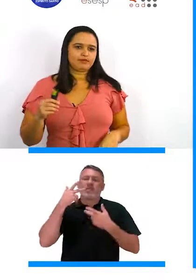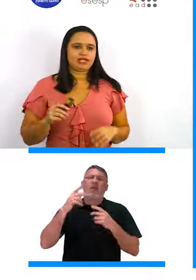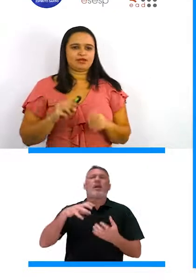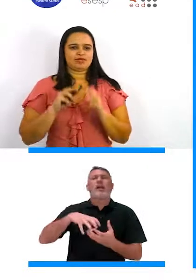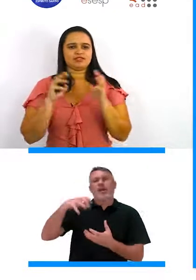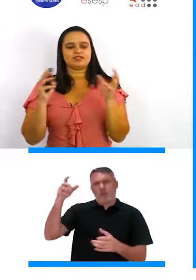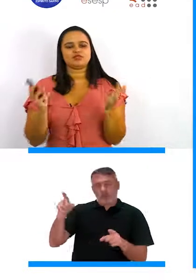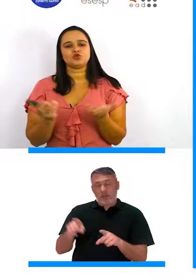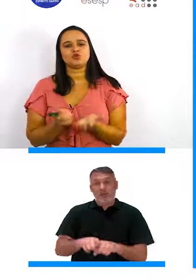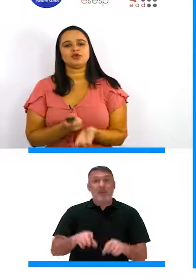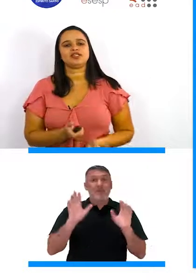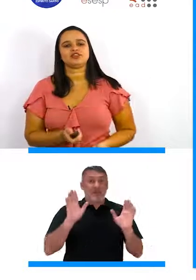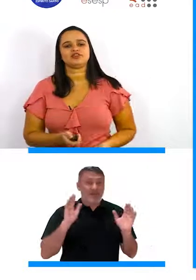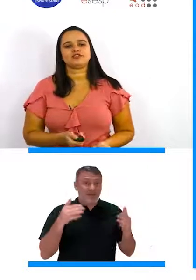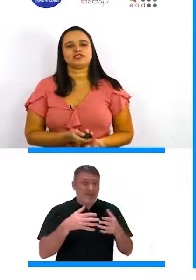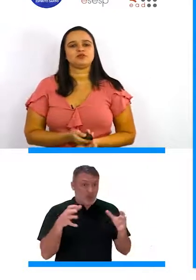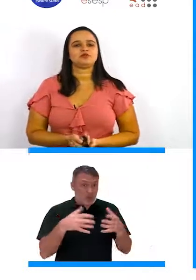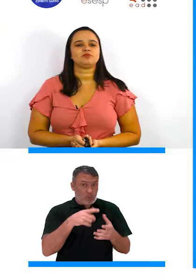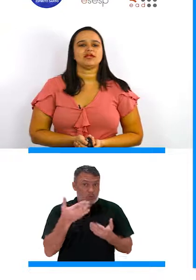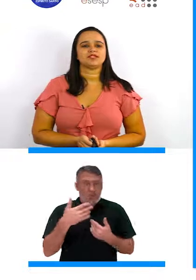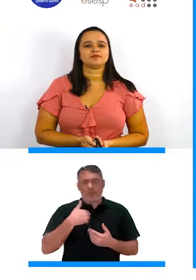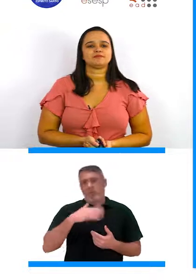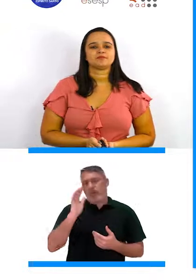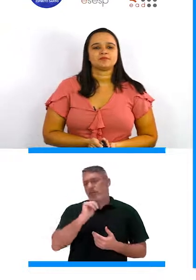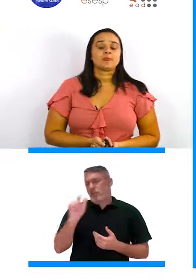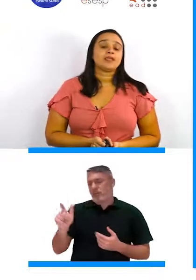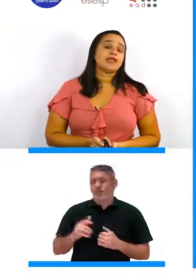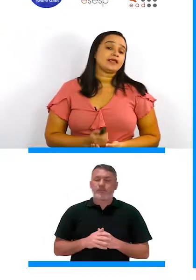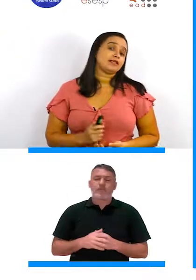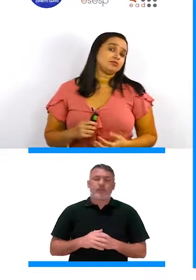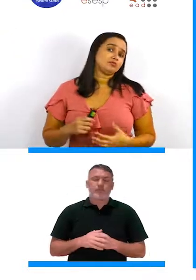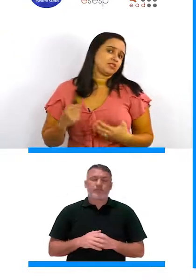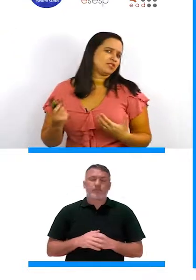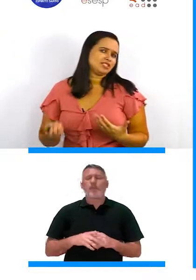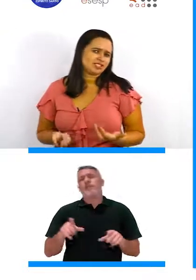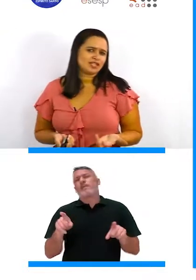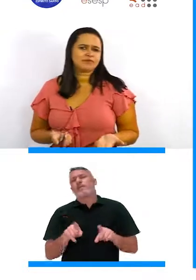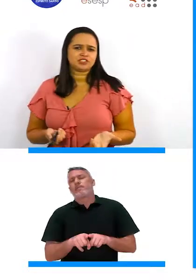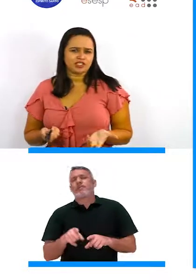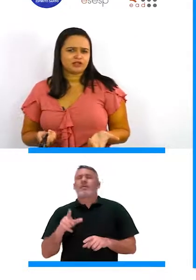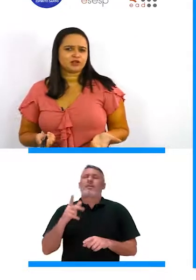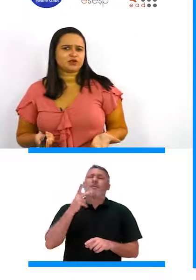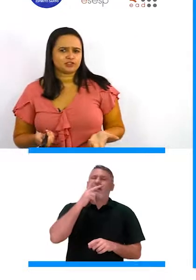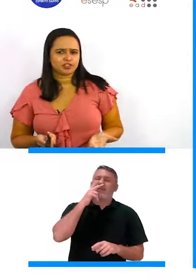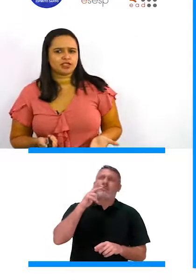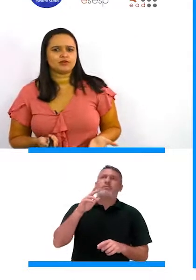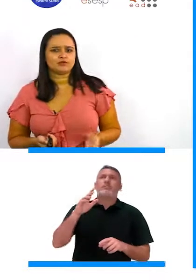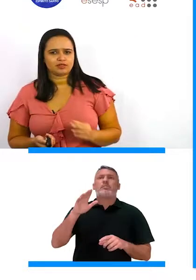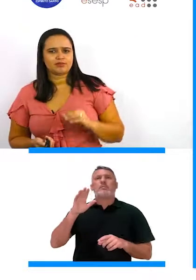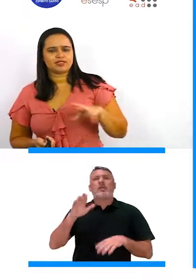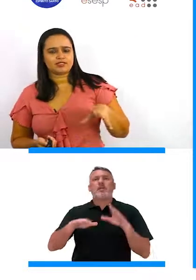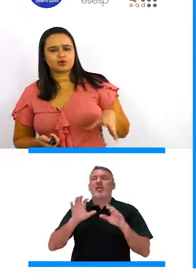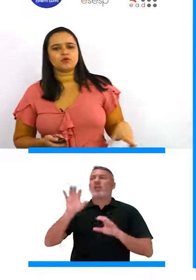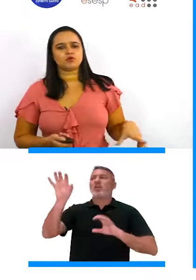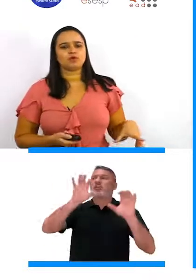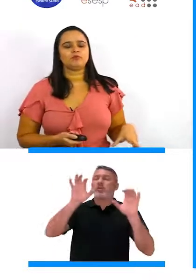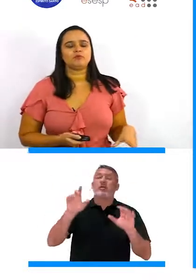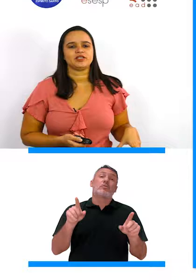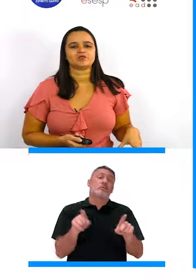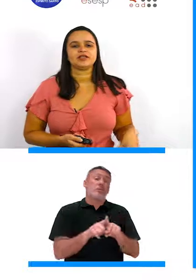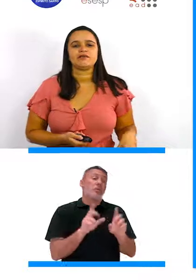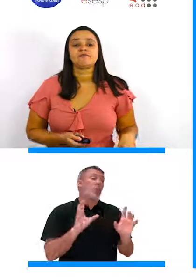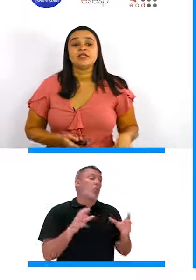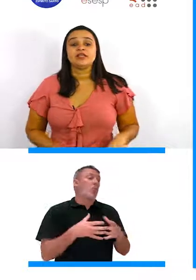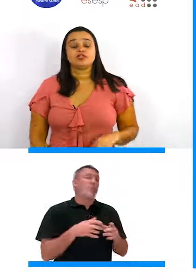Adultos também, né? Mas nesse grupo aí a gente vai ter muito mais. E aí que não necessariamente tem a ver com região, mas sim com o